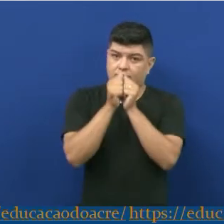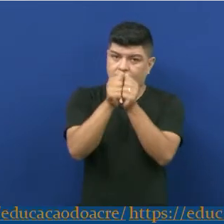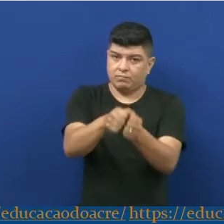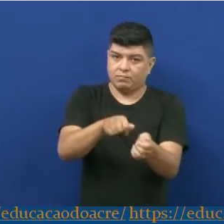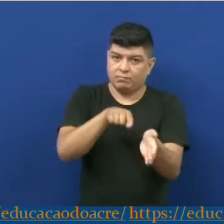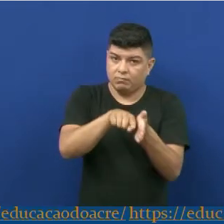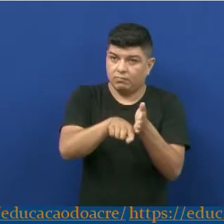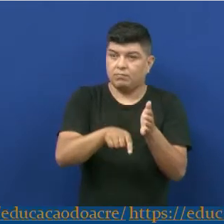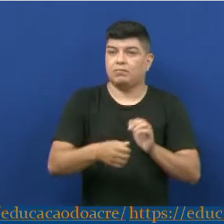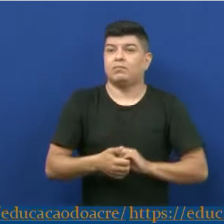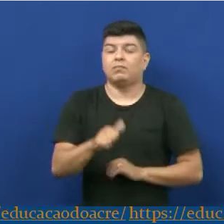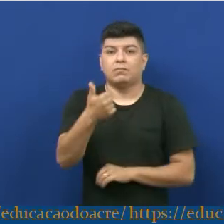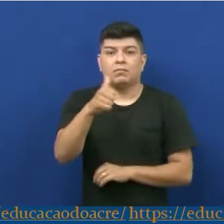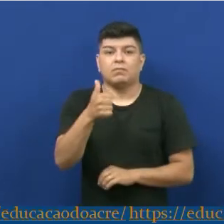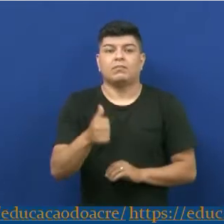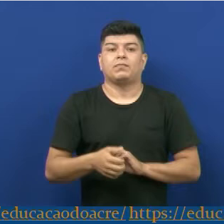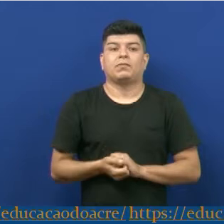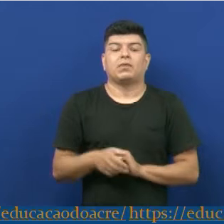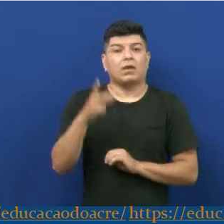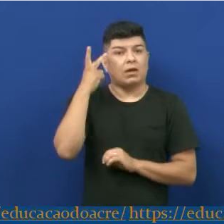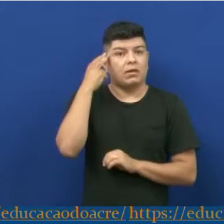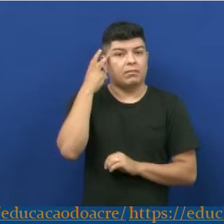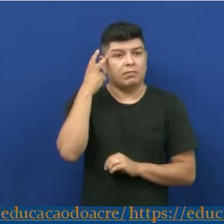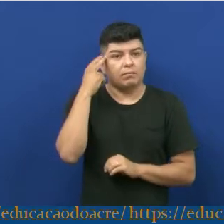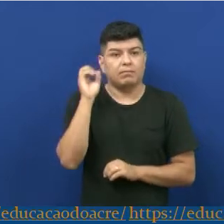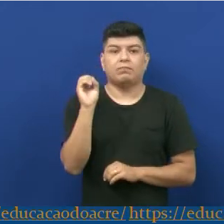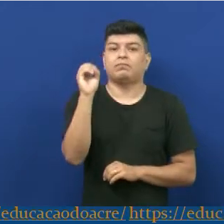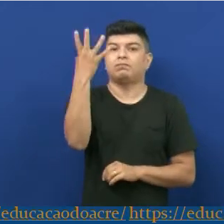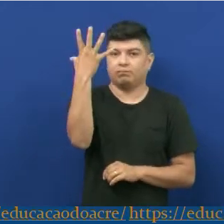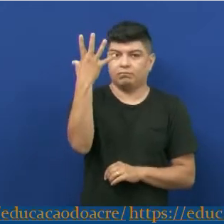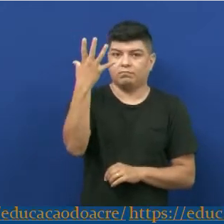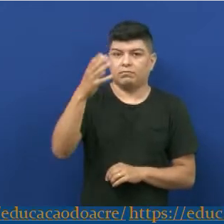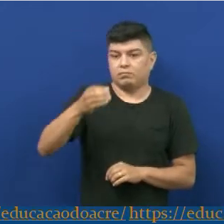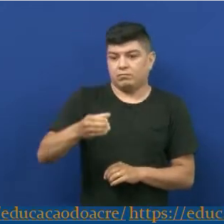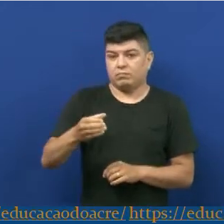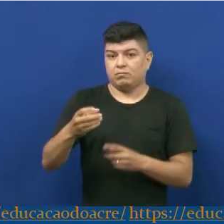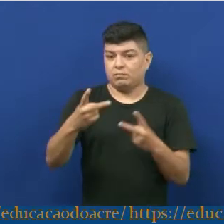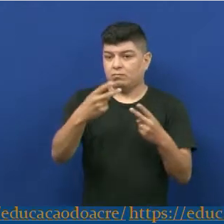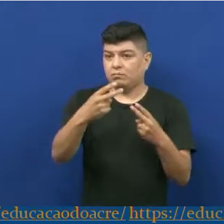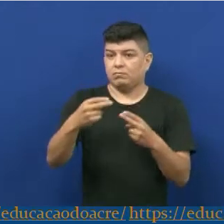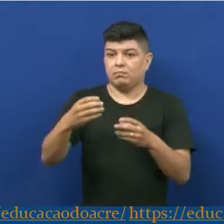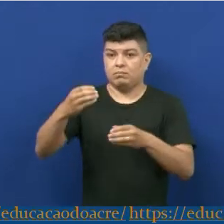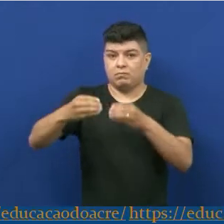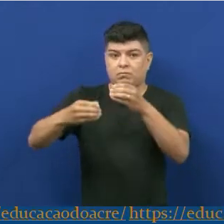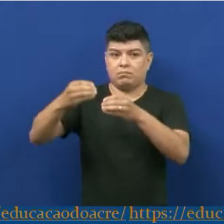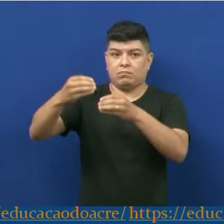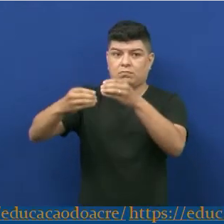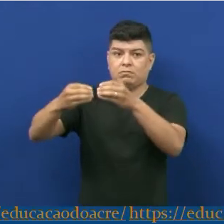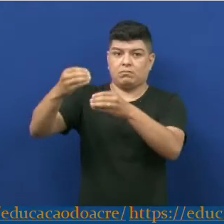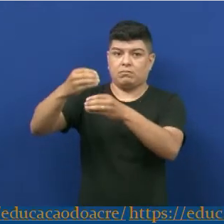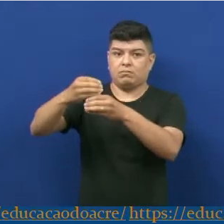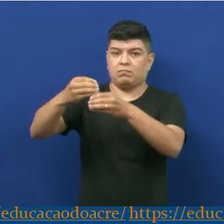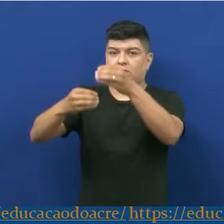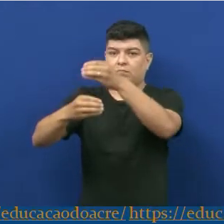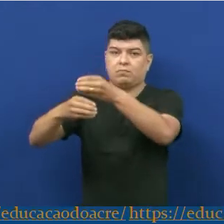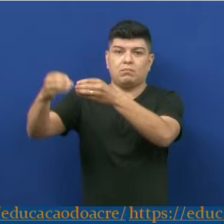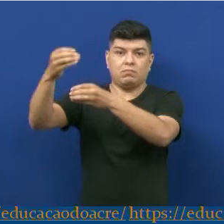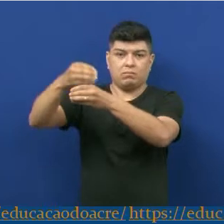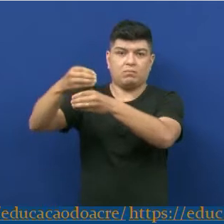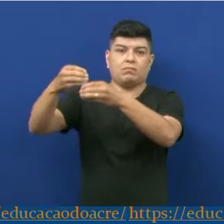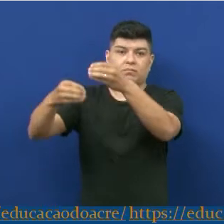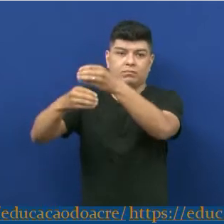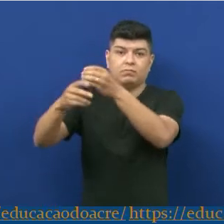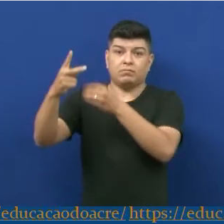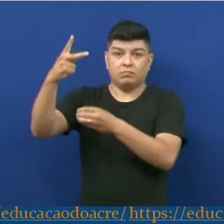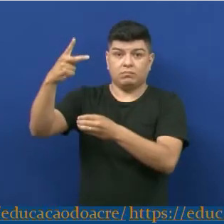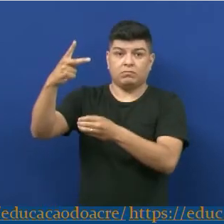então. É muito comum acontecer quando copos iguais são empilhados, colocando-se um dentro do outro, de 2